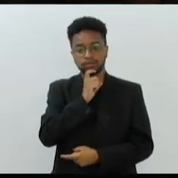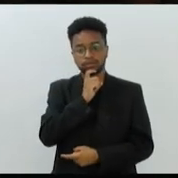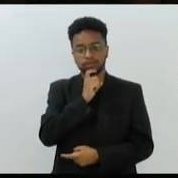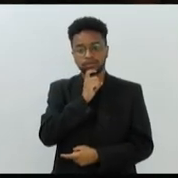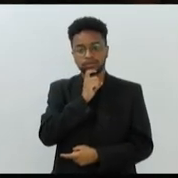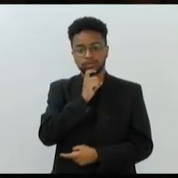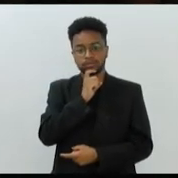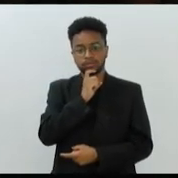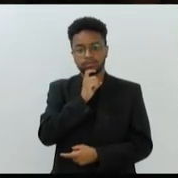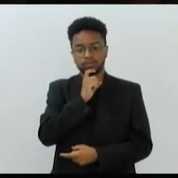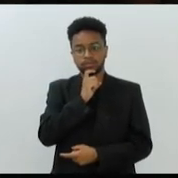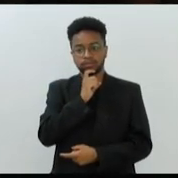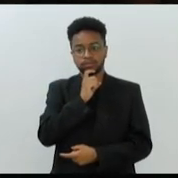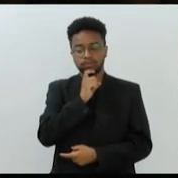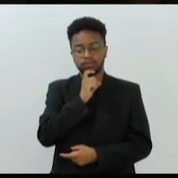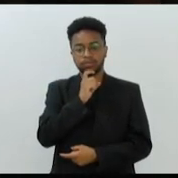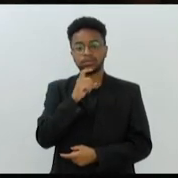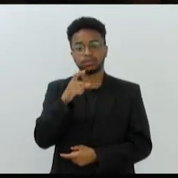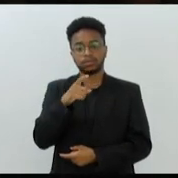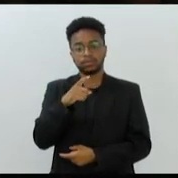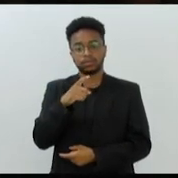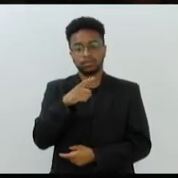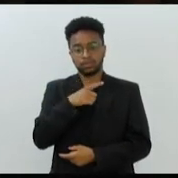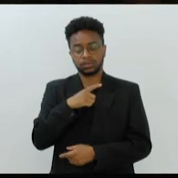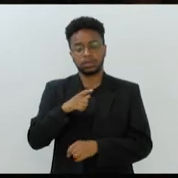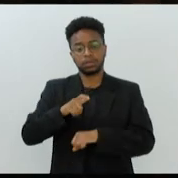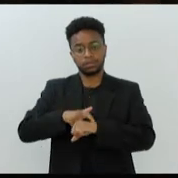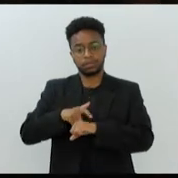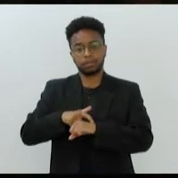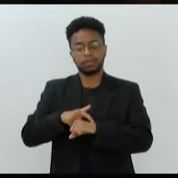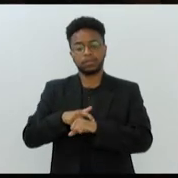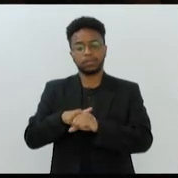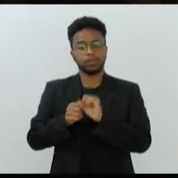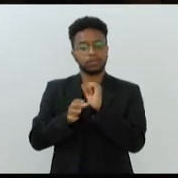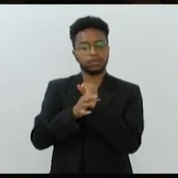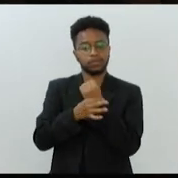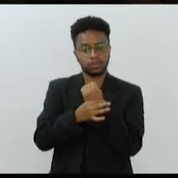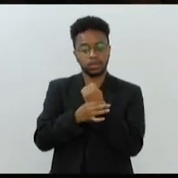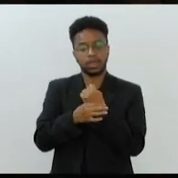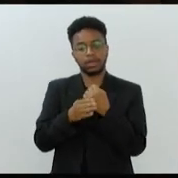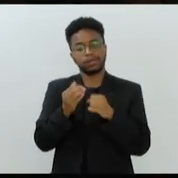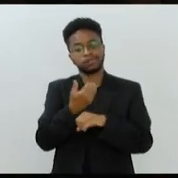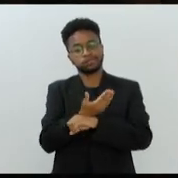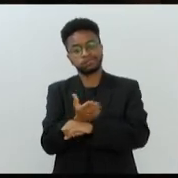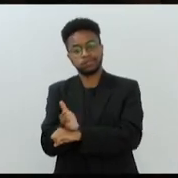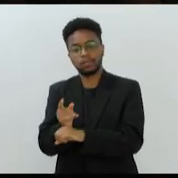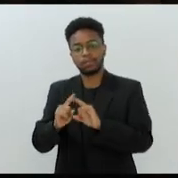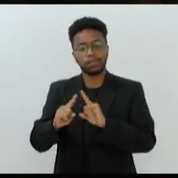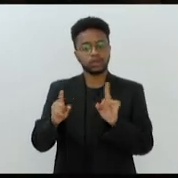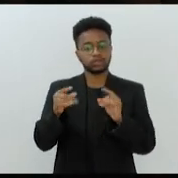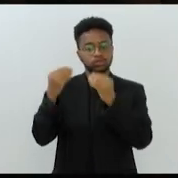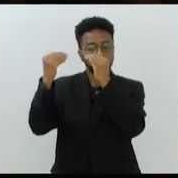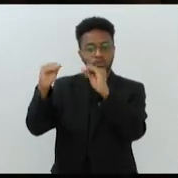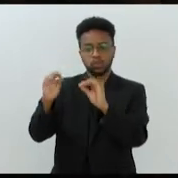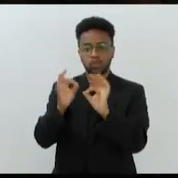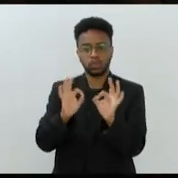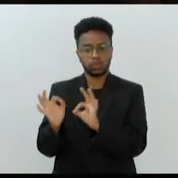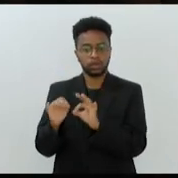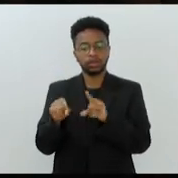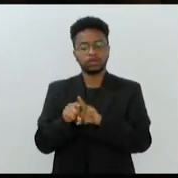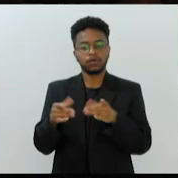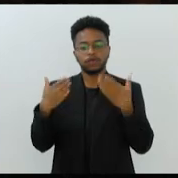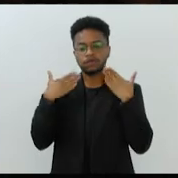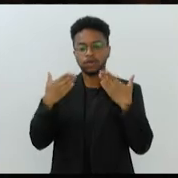lá, com o tempo da garantia passando sem ser instalados, e o verão está chegando, e os professores